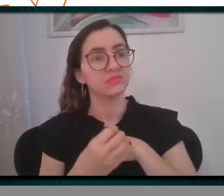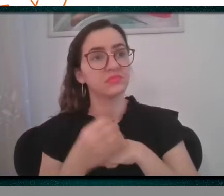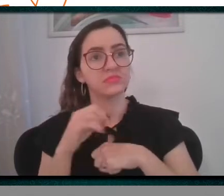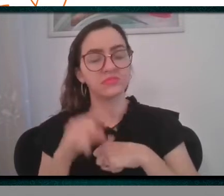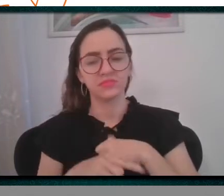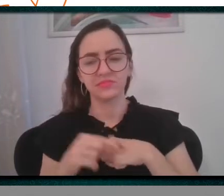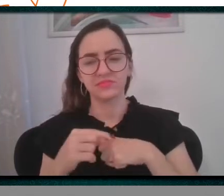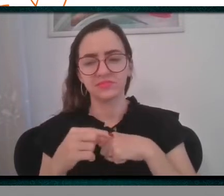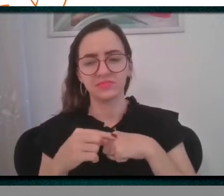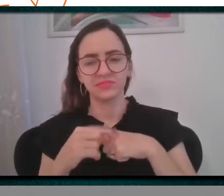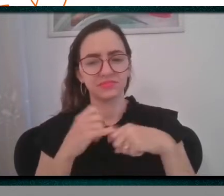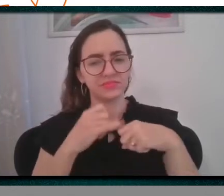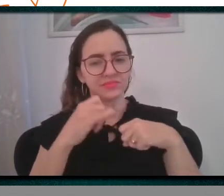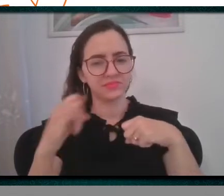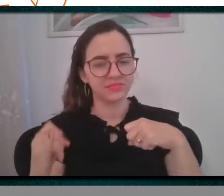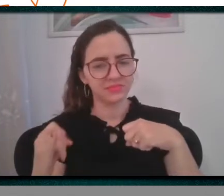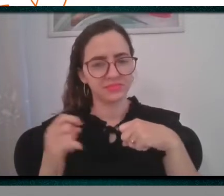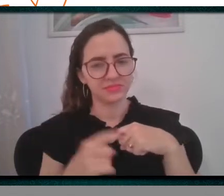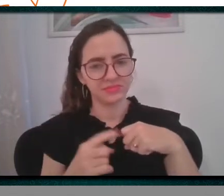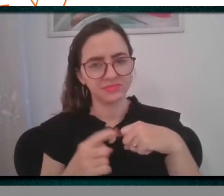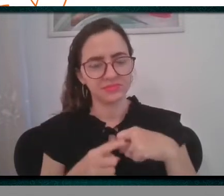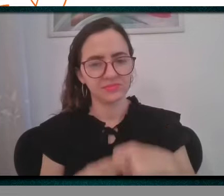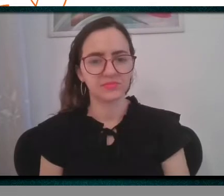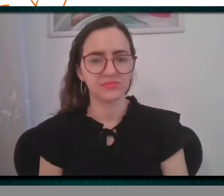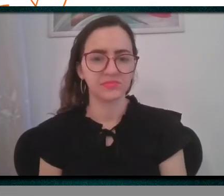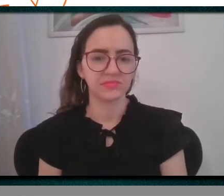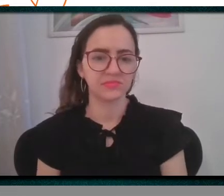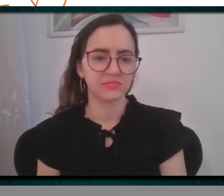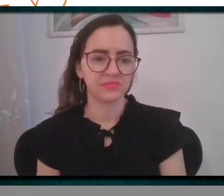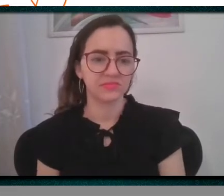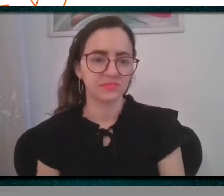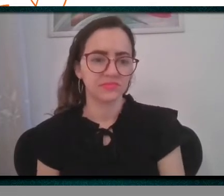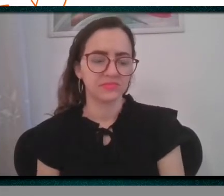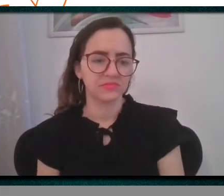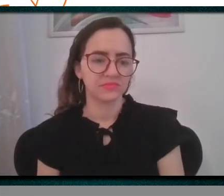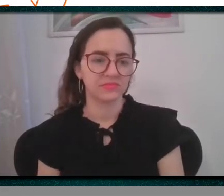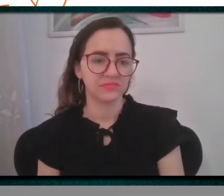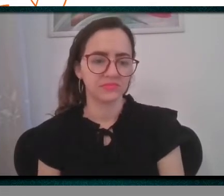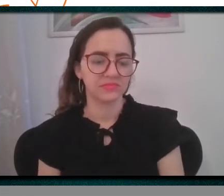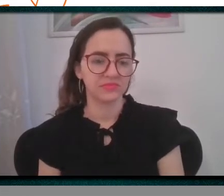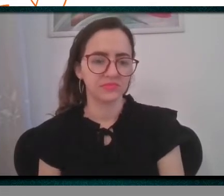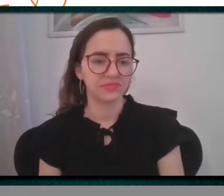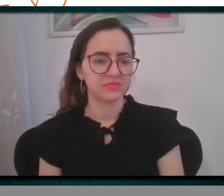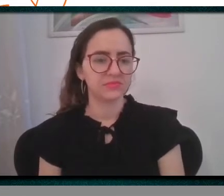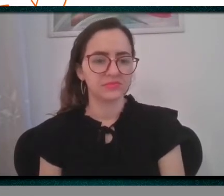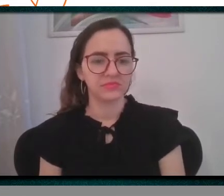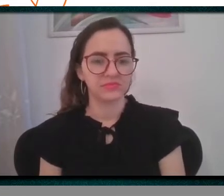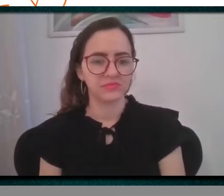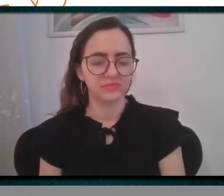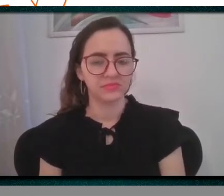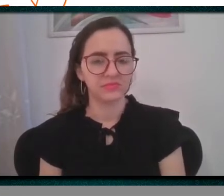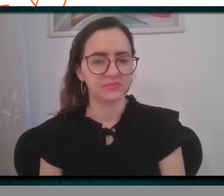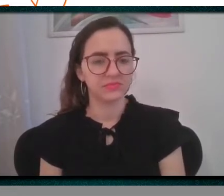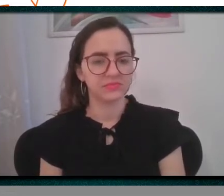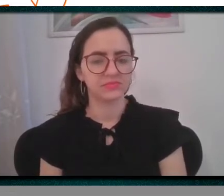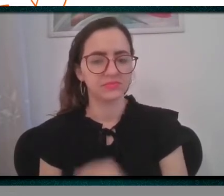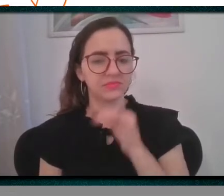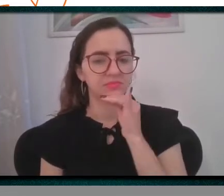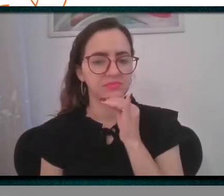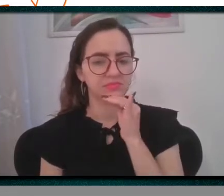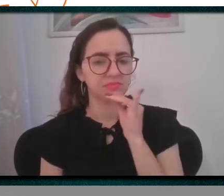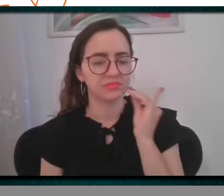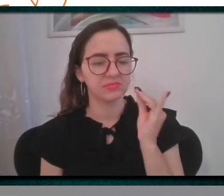ionizadas, no ácido, por exemplo, é essa aqui, ó. Eu tenho meu composto. O HCl, ele